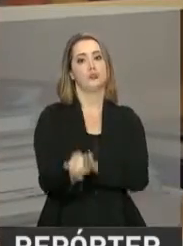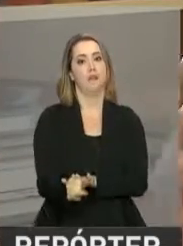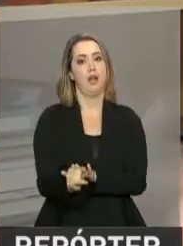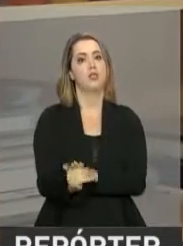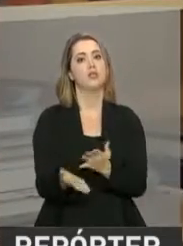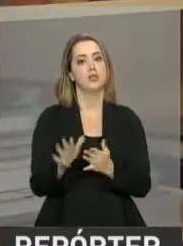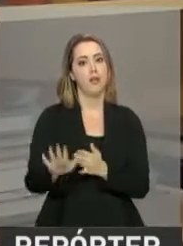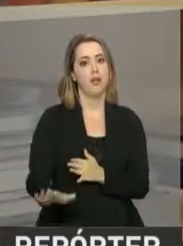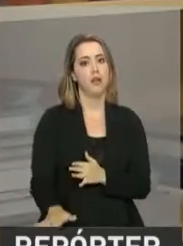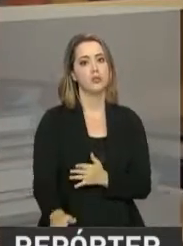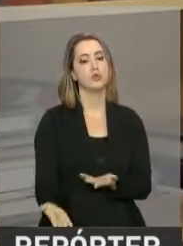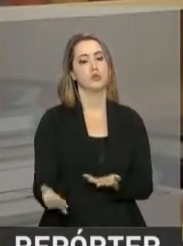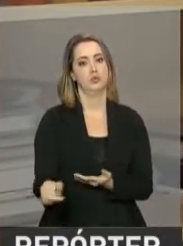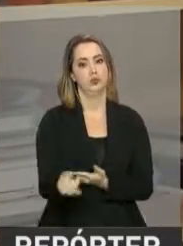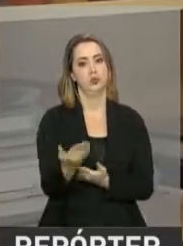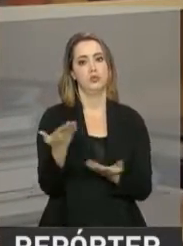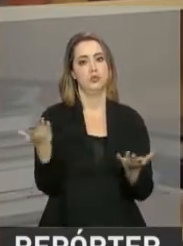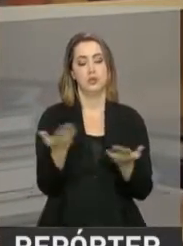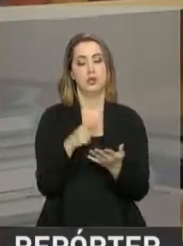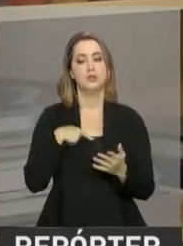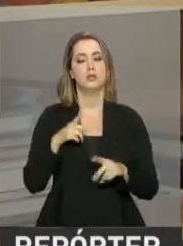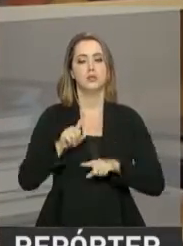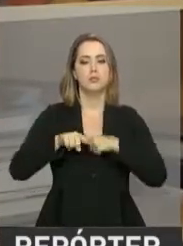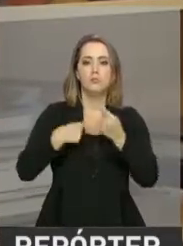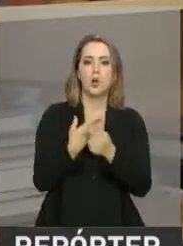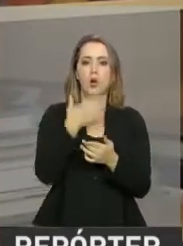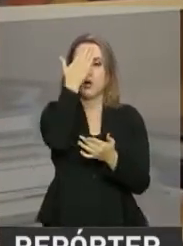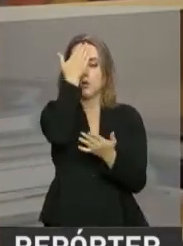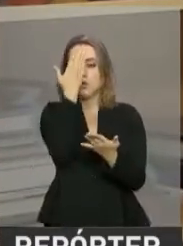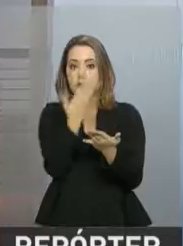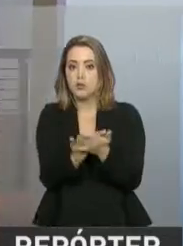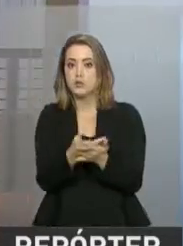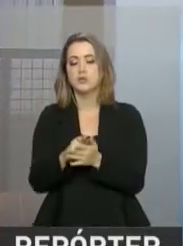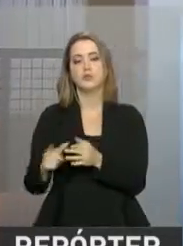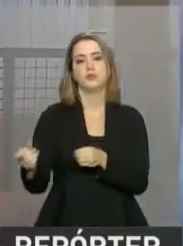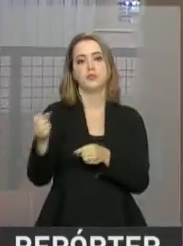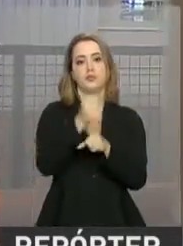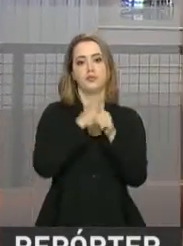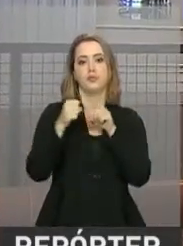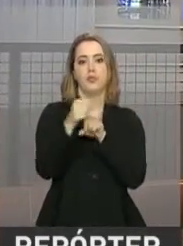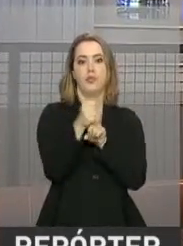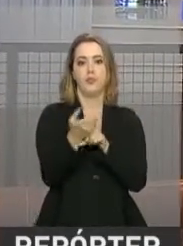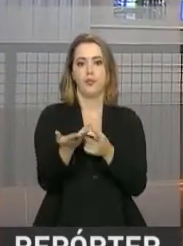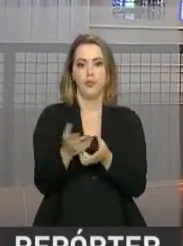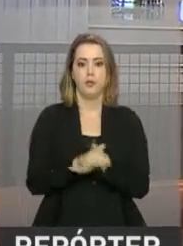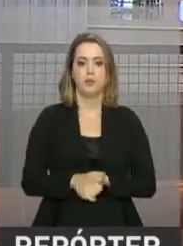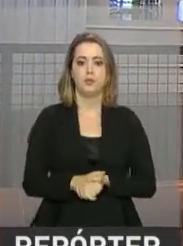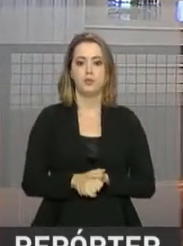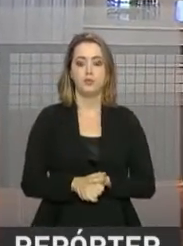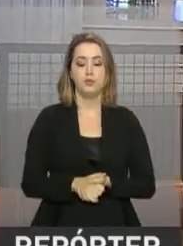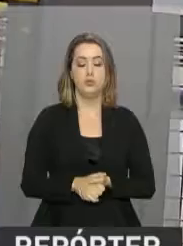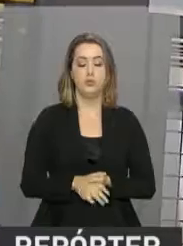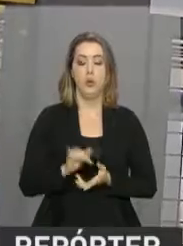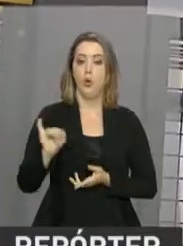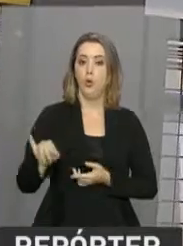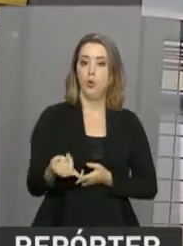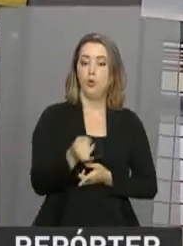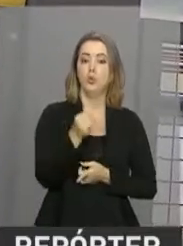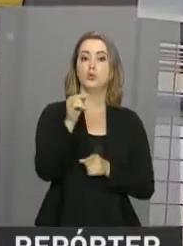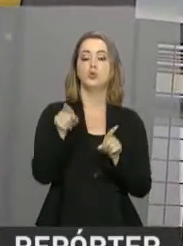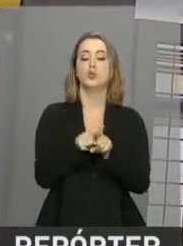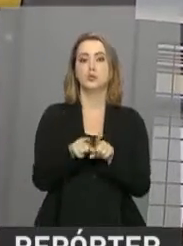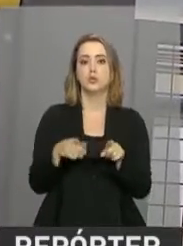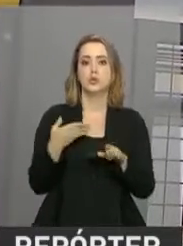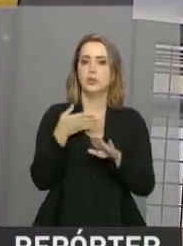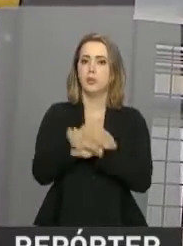de alguma forma que o impacto de imediato a confiança da sociedade os juros também entram no preço de um financiamento para ampliar um